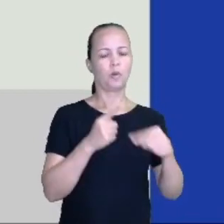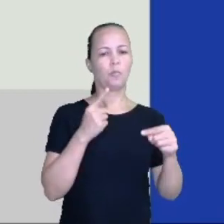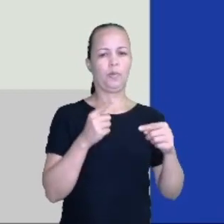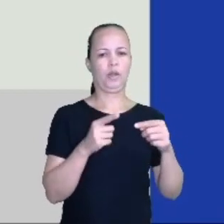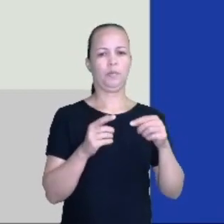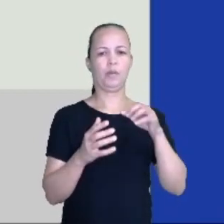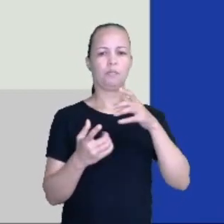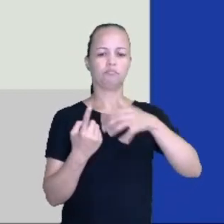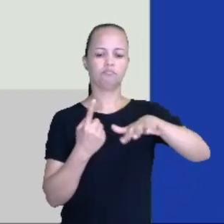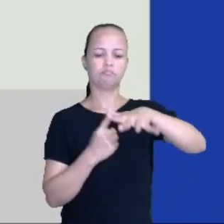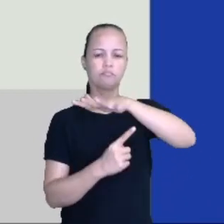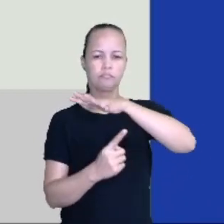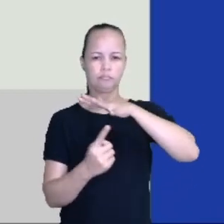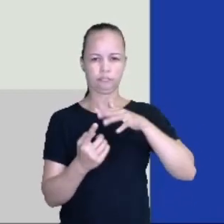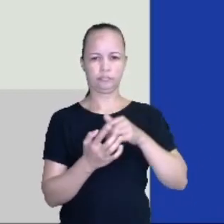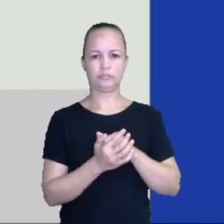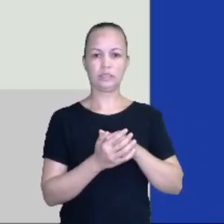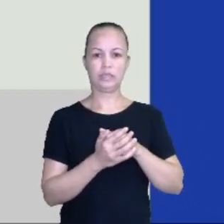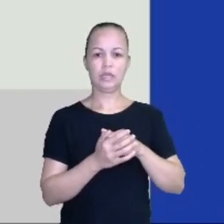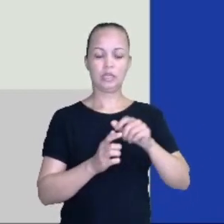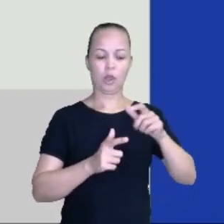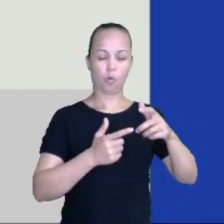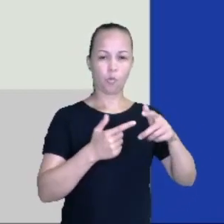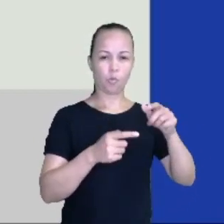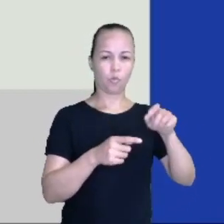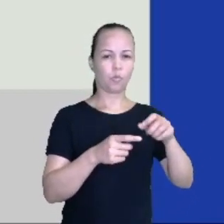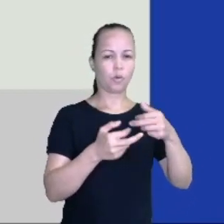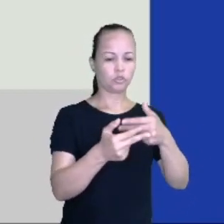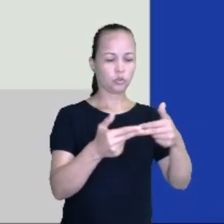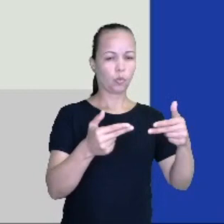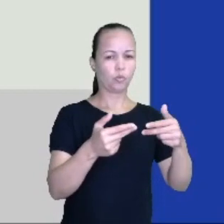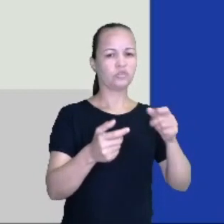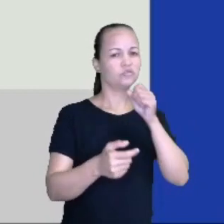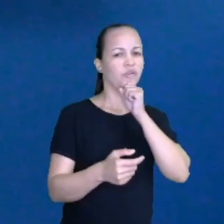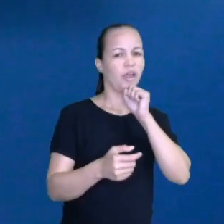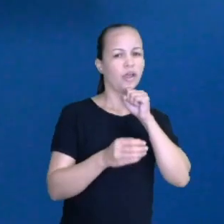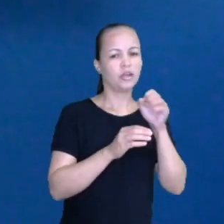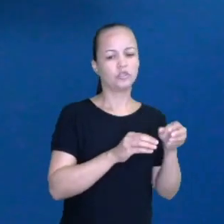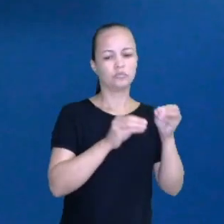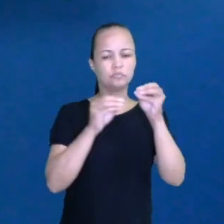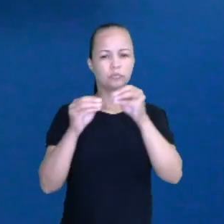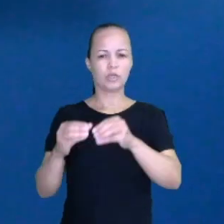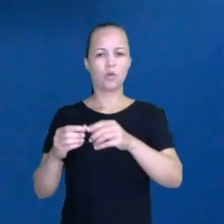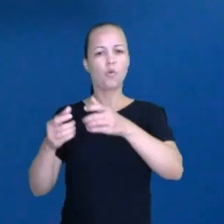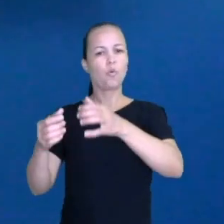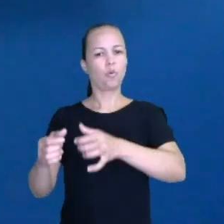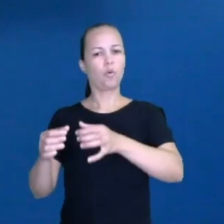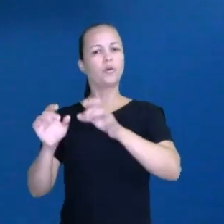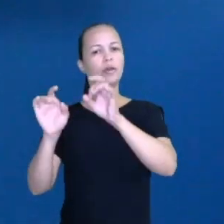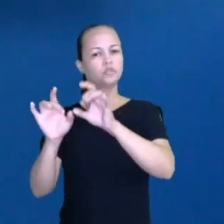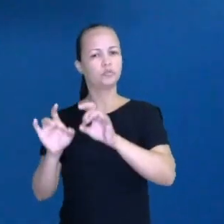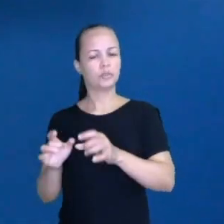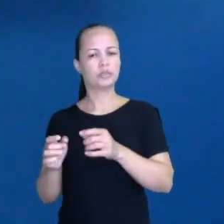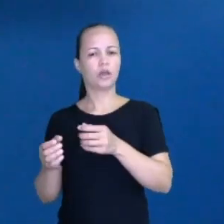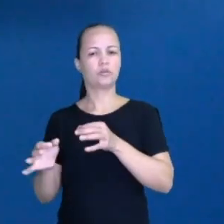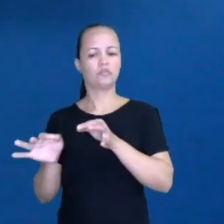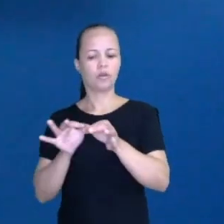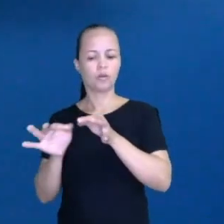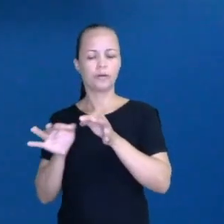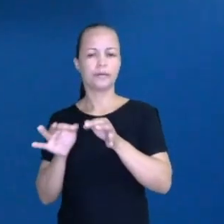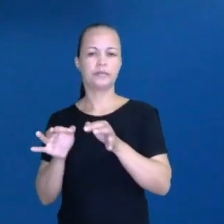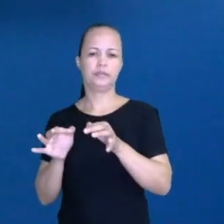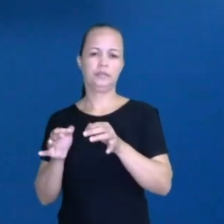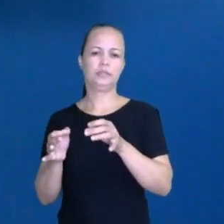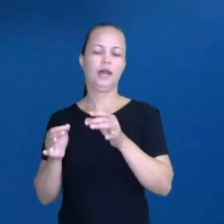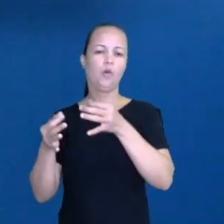esses aparelhos velhos para uma logística reversa, ou seja, gente, para lugares específicos que vai fazer um tratamento